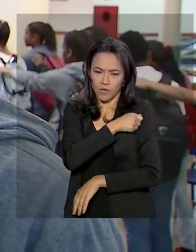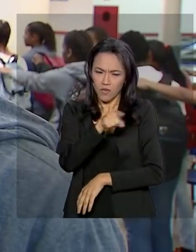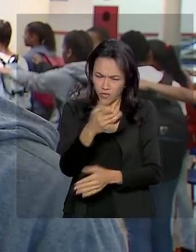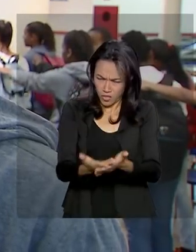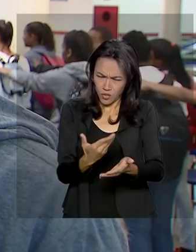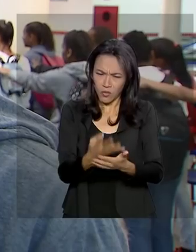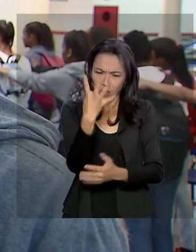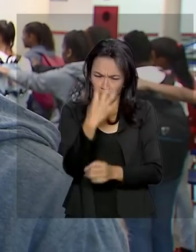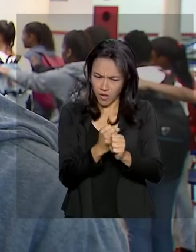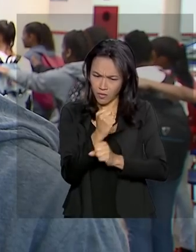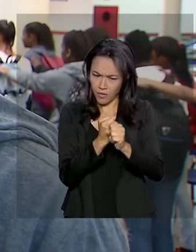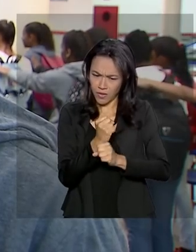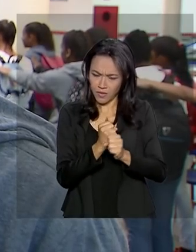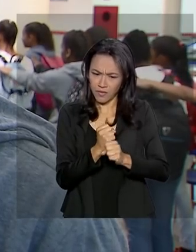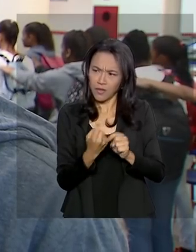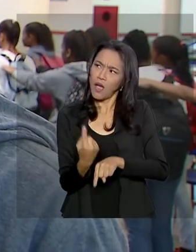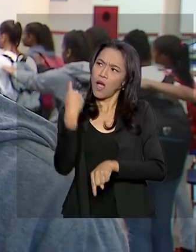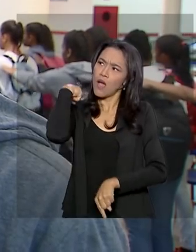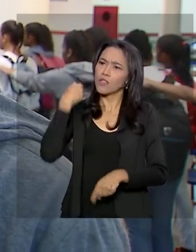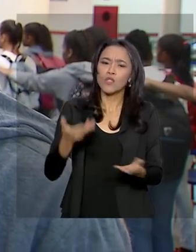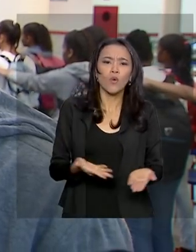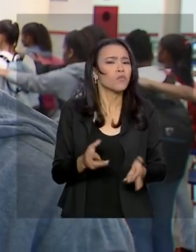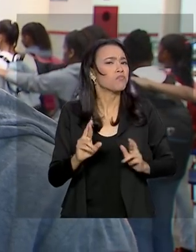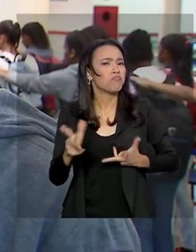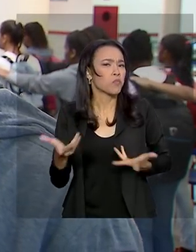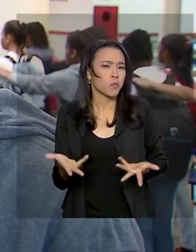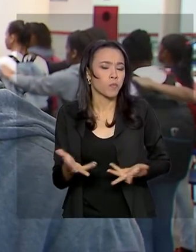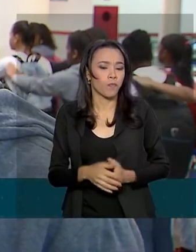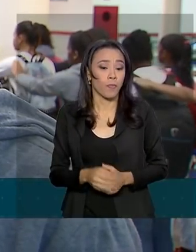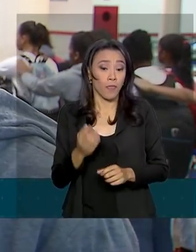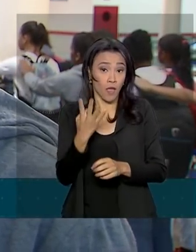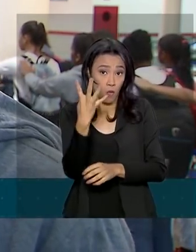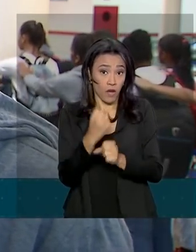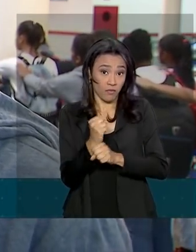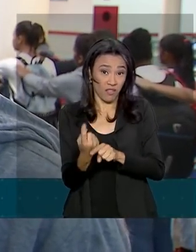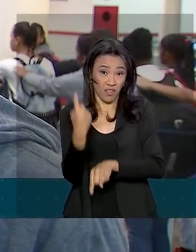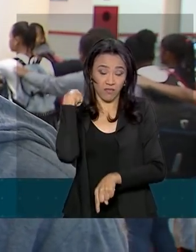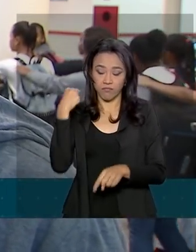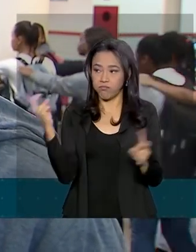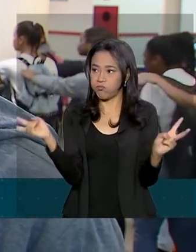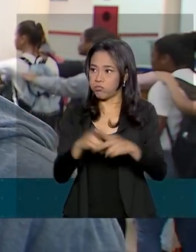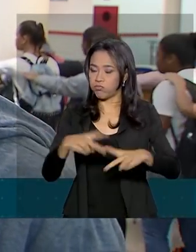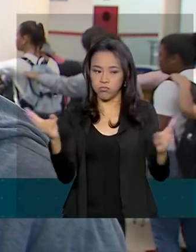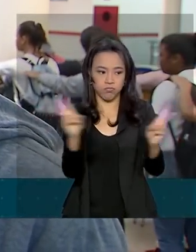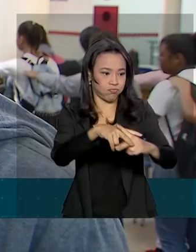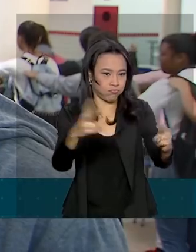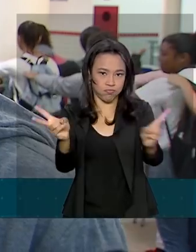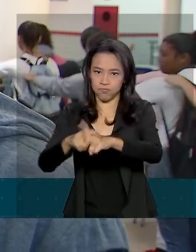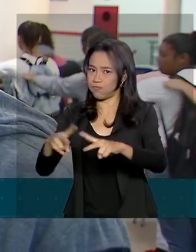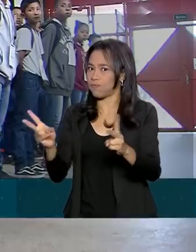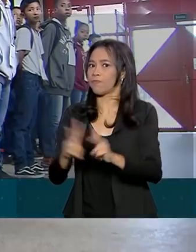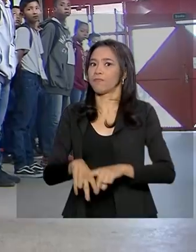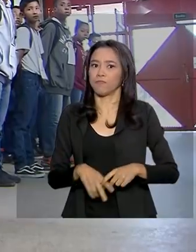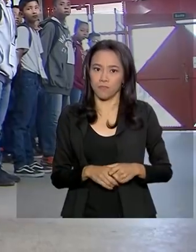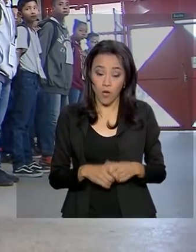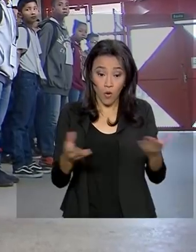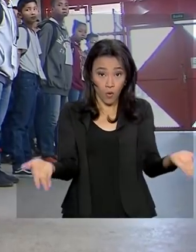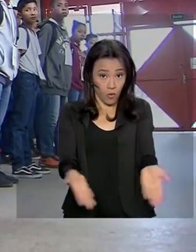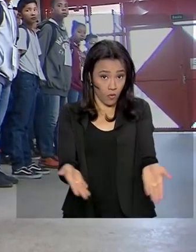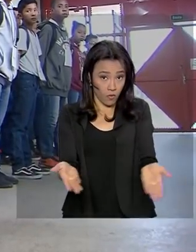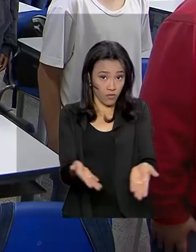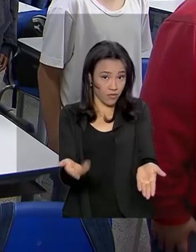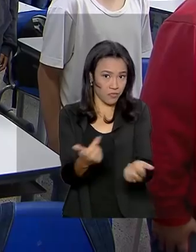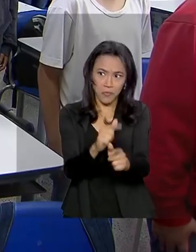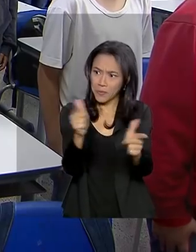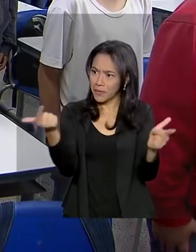escola. Qual a diferença de quatro anos atrás para hoje? Porque quatro anos atrás tinha briga demais. Aí, hoje em dia, agora